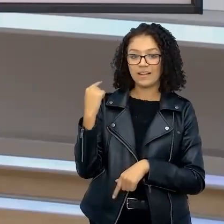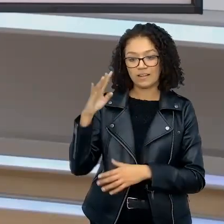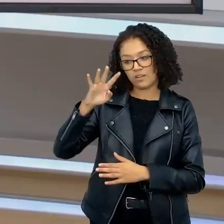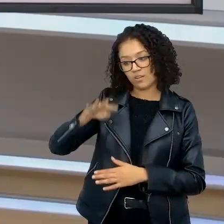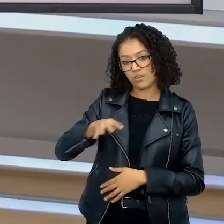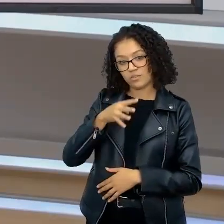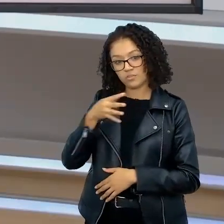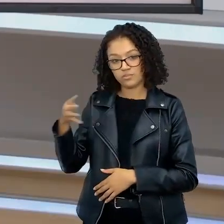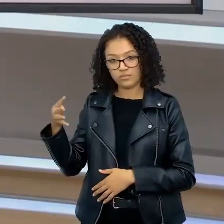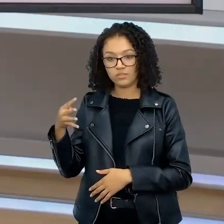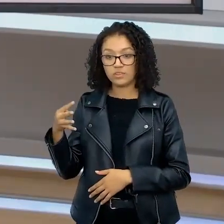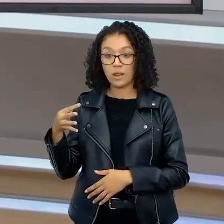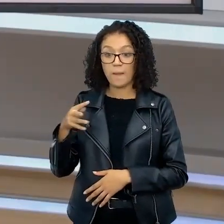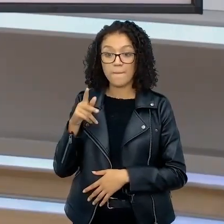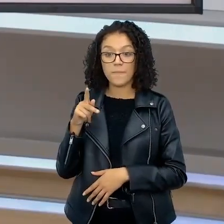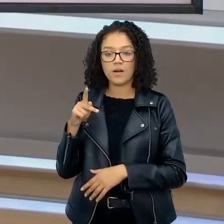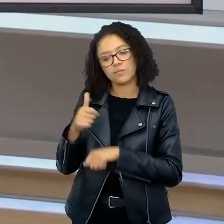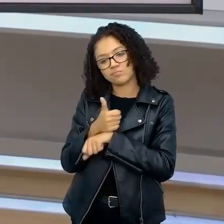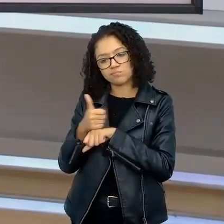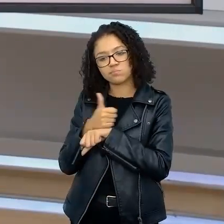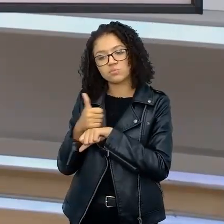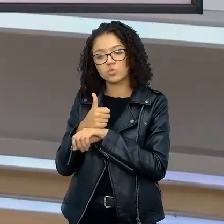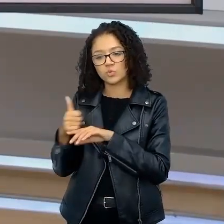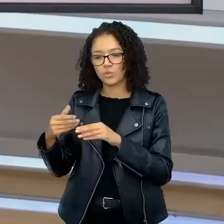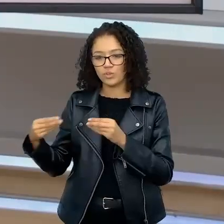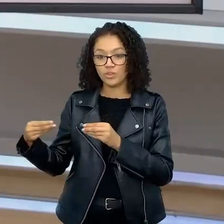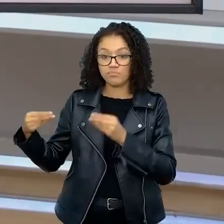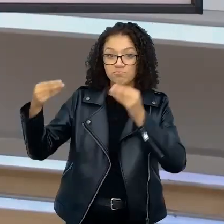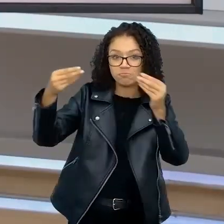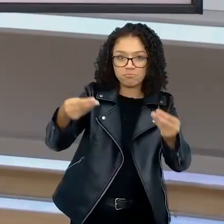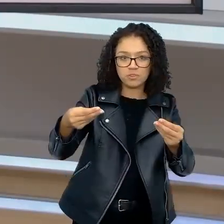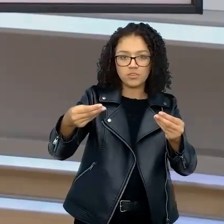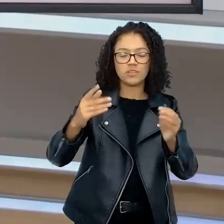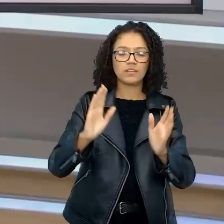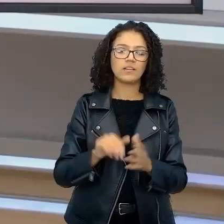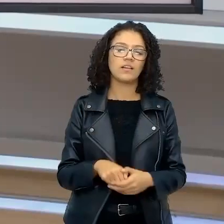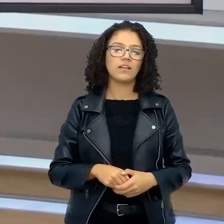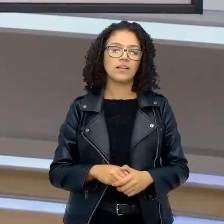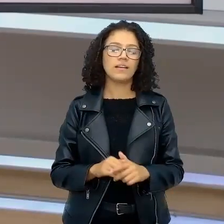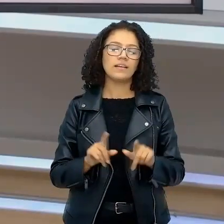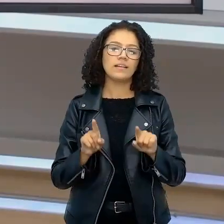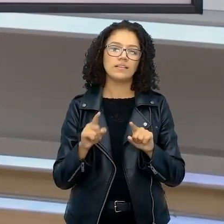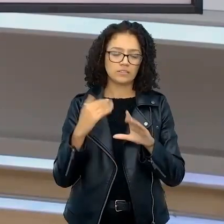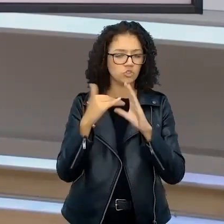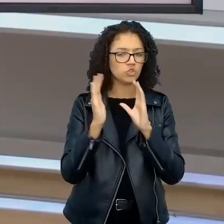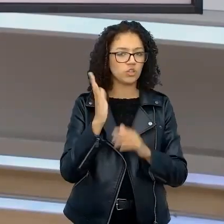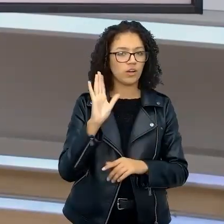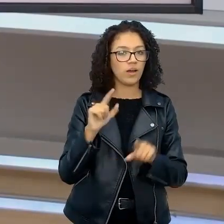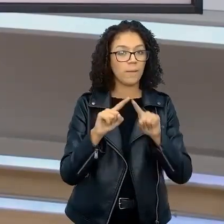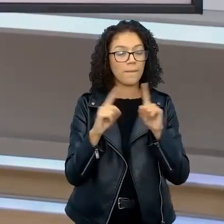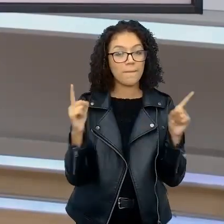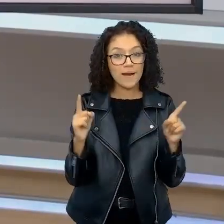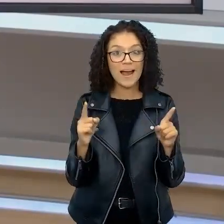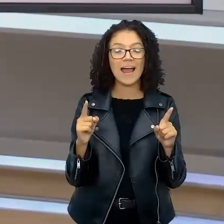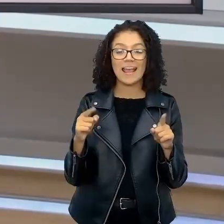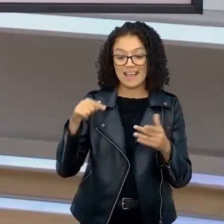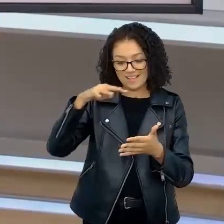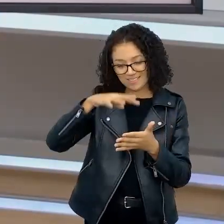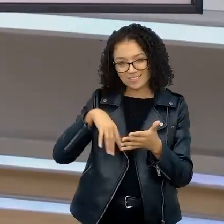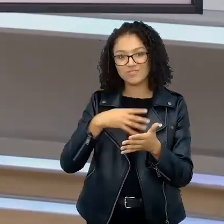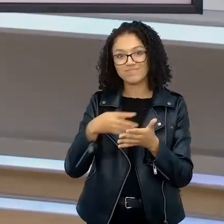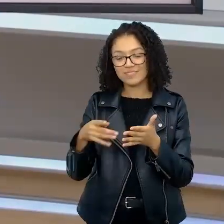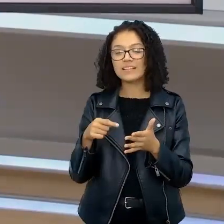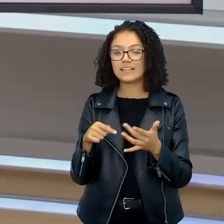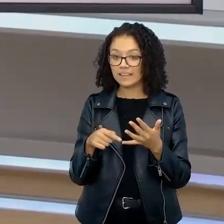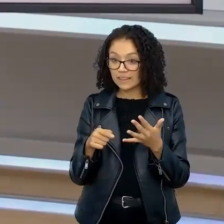para profissionais. Então, essas atividades contribuem para o profissional, além de prevenir